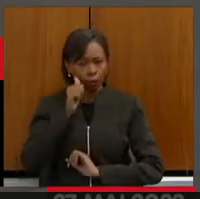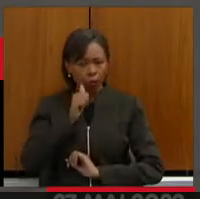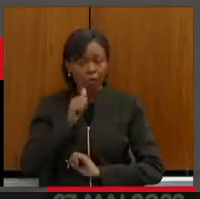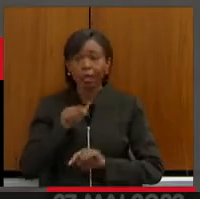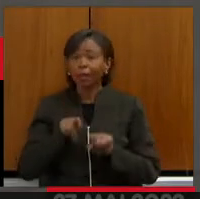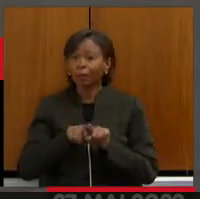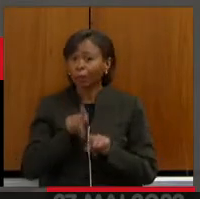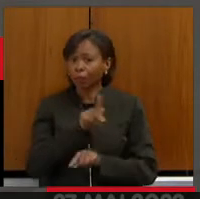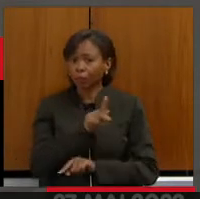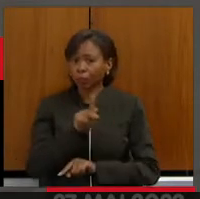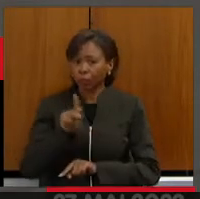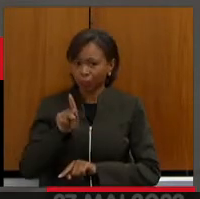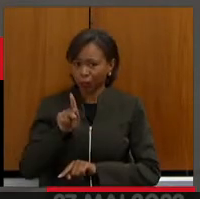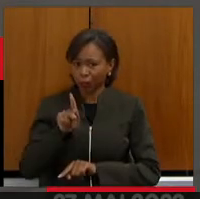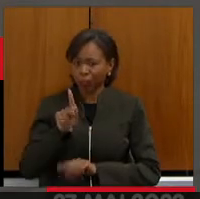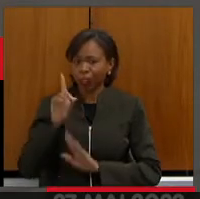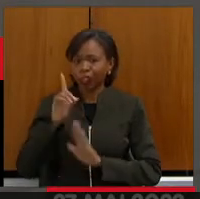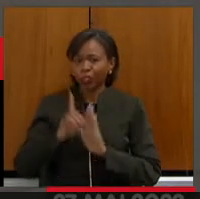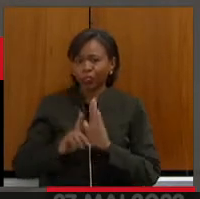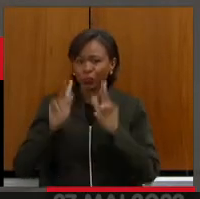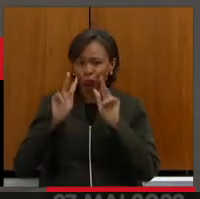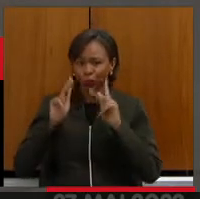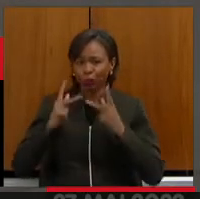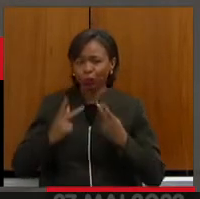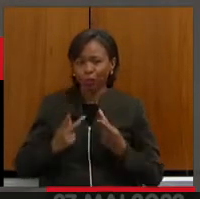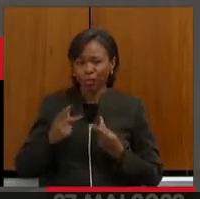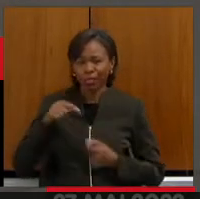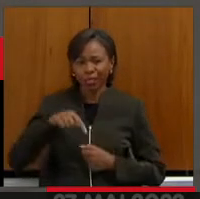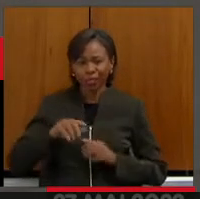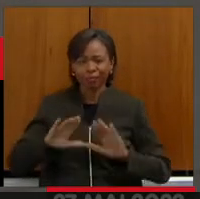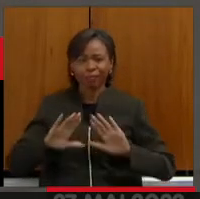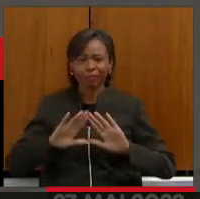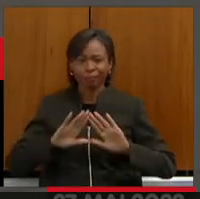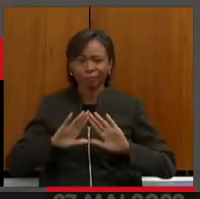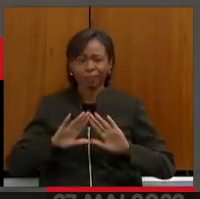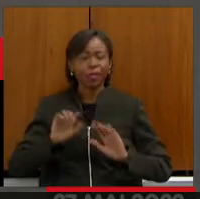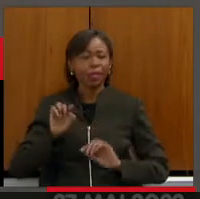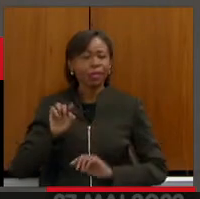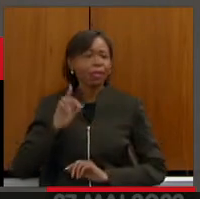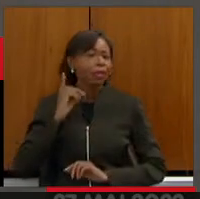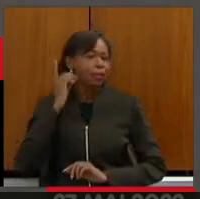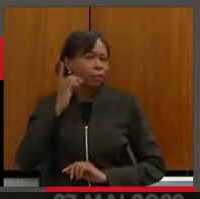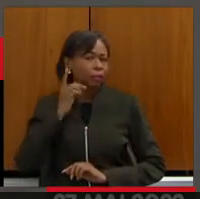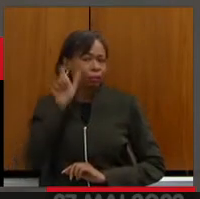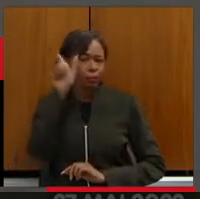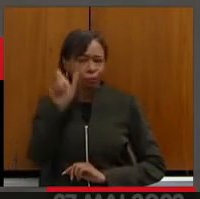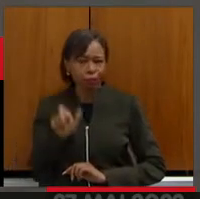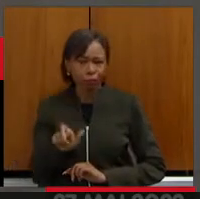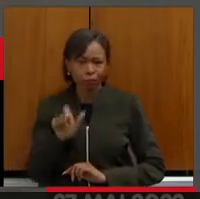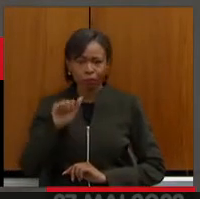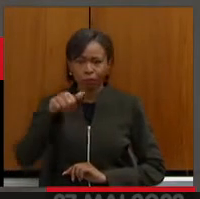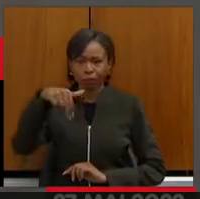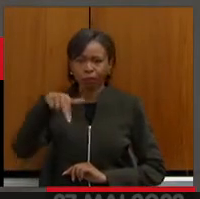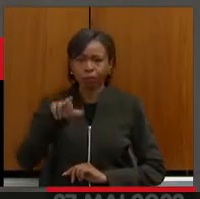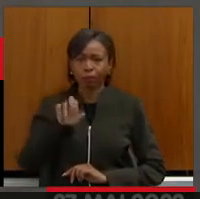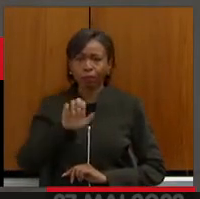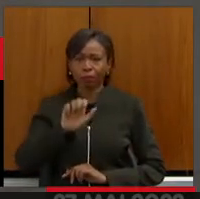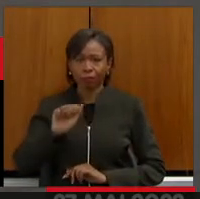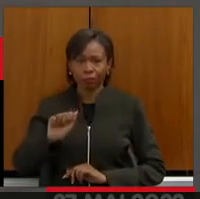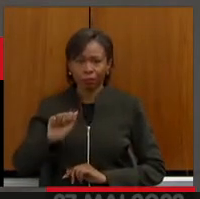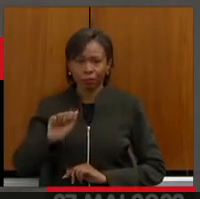de Direitos Humanos da Assembleia Legislativa do Estado de Minas Gerais deputada Andreia de Jesus